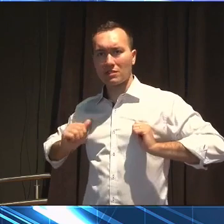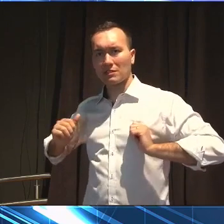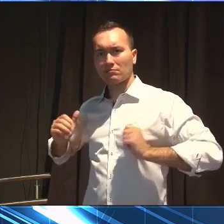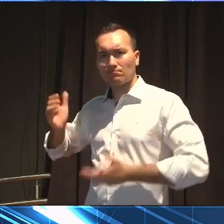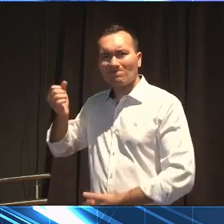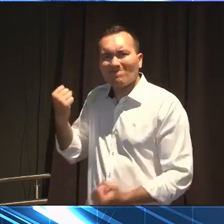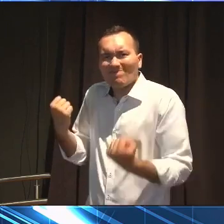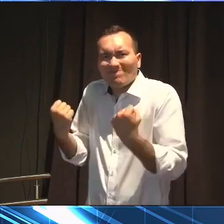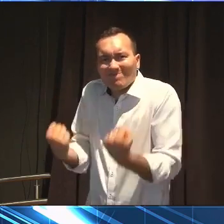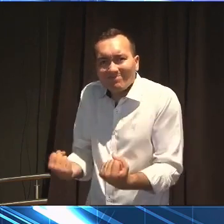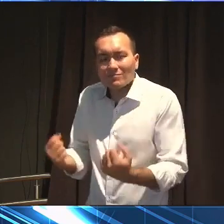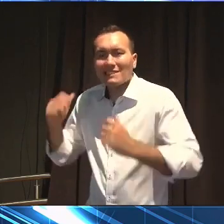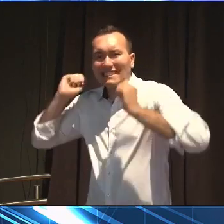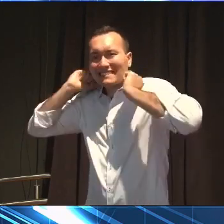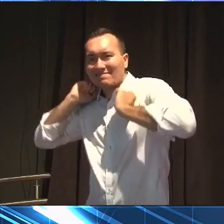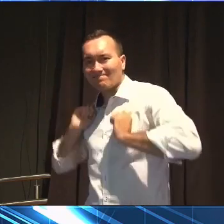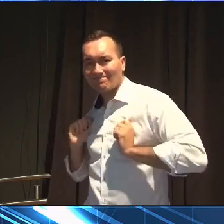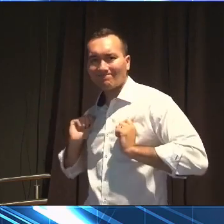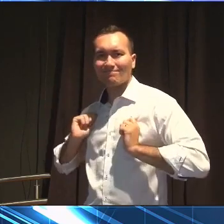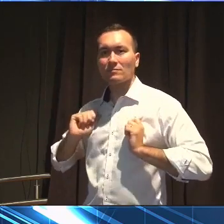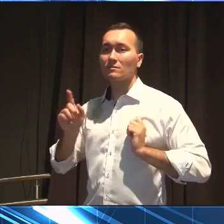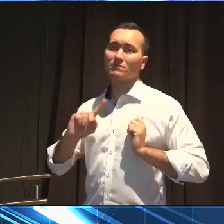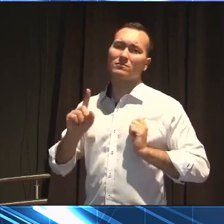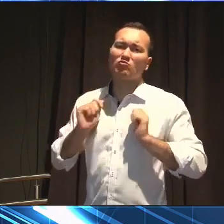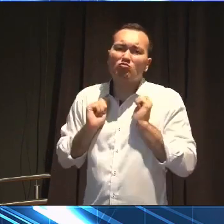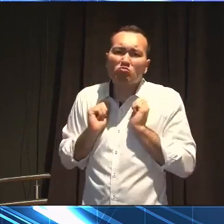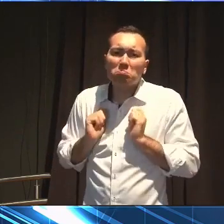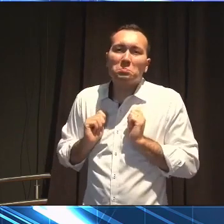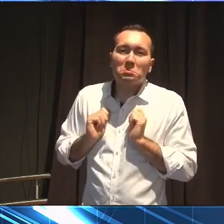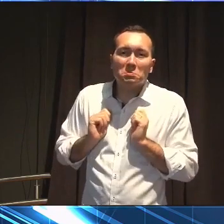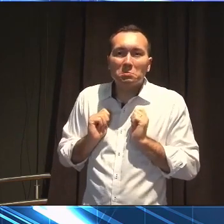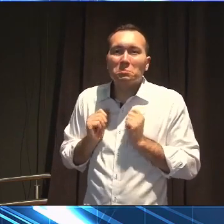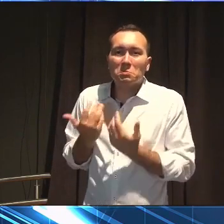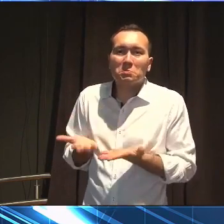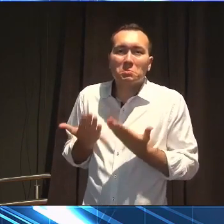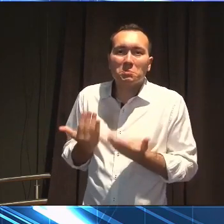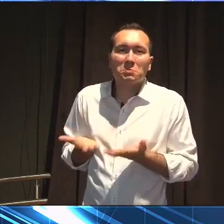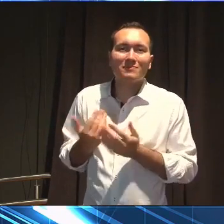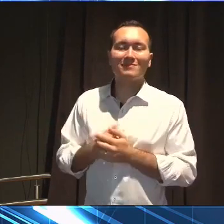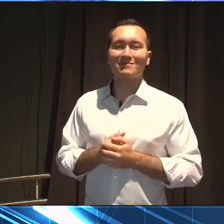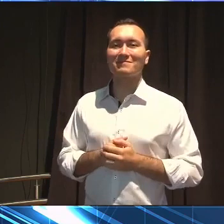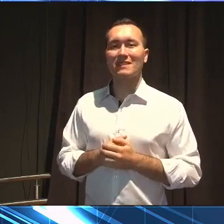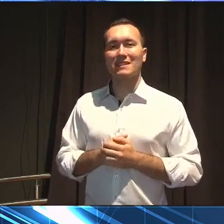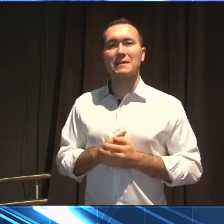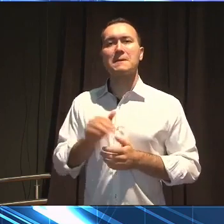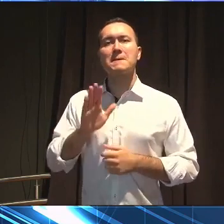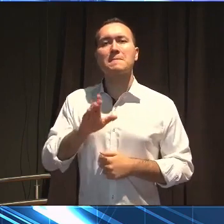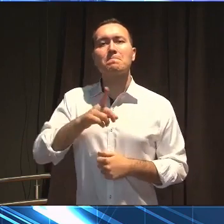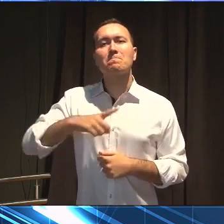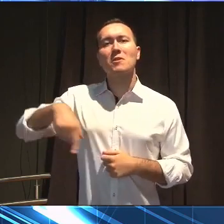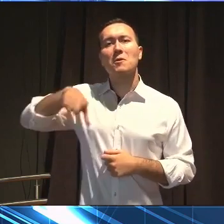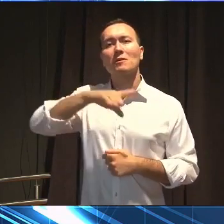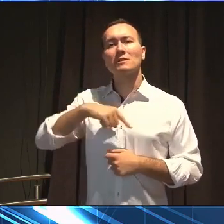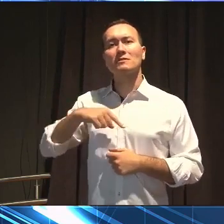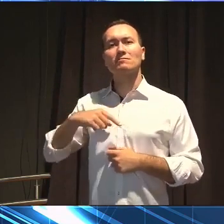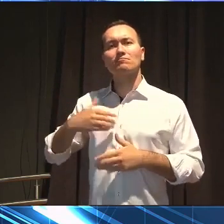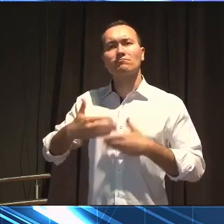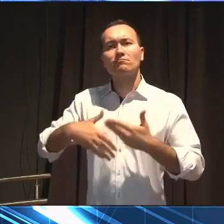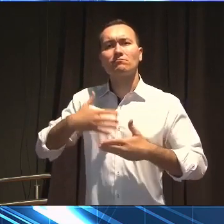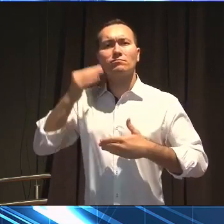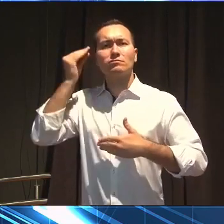a gente precisa fazer para nos tornarmos criativos? Cada vez mais ampliar este